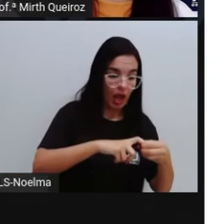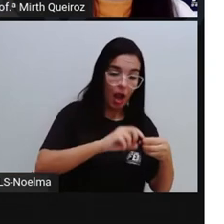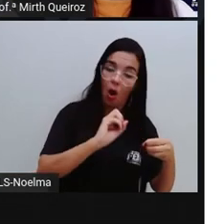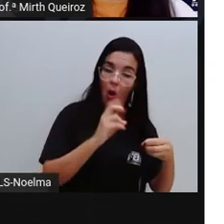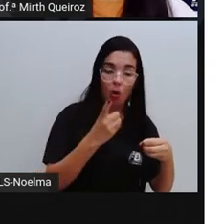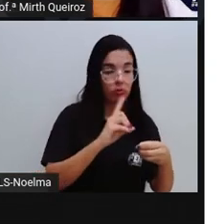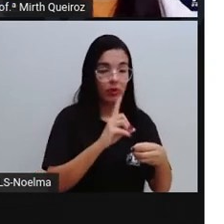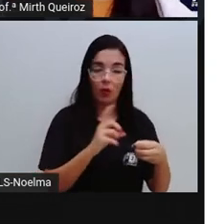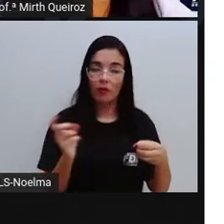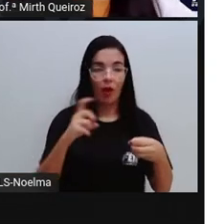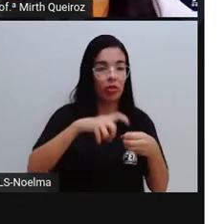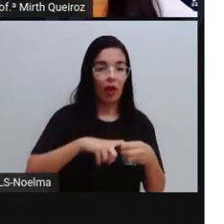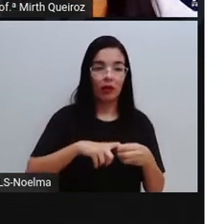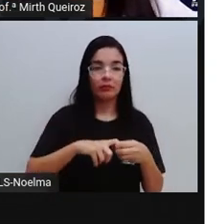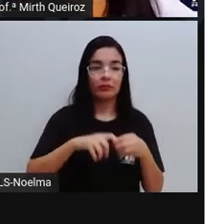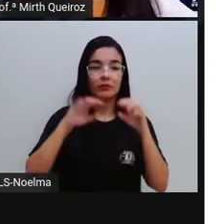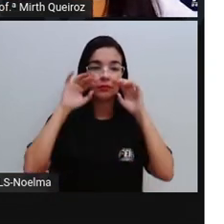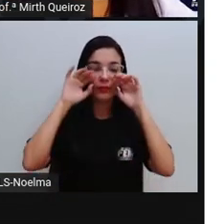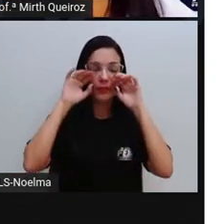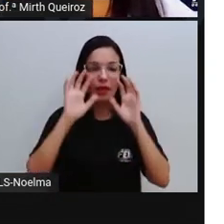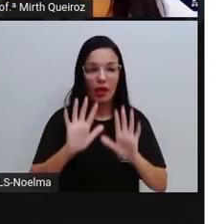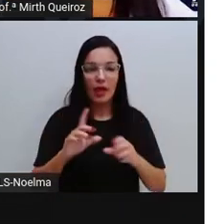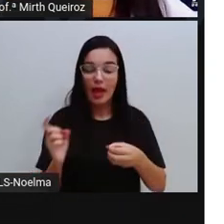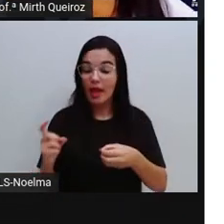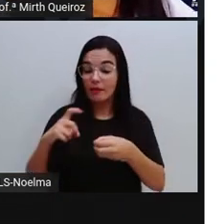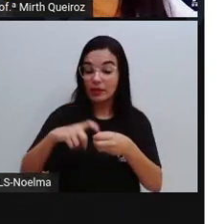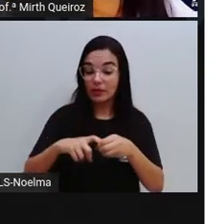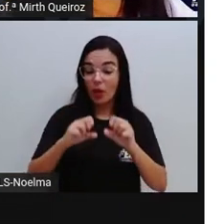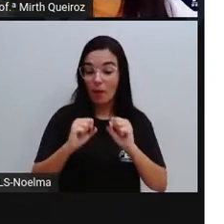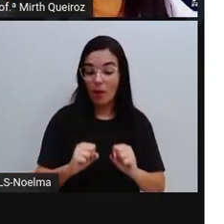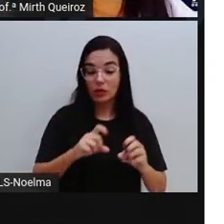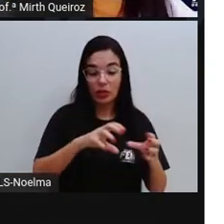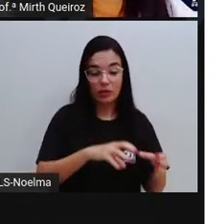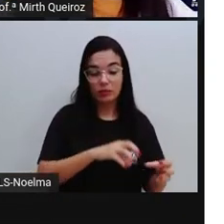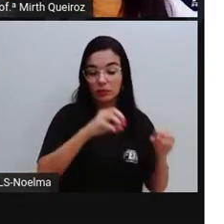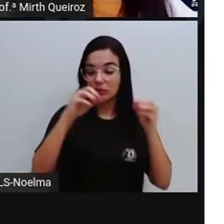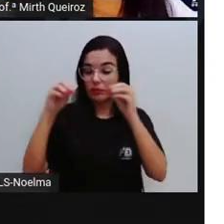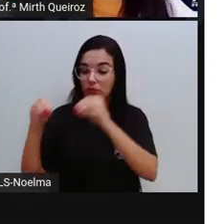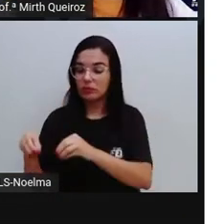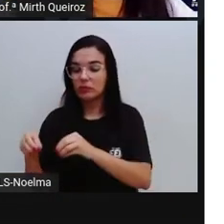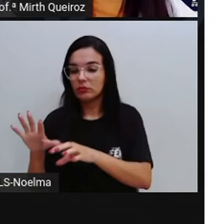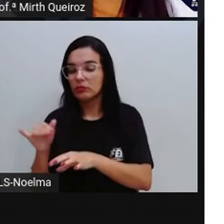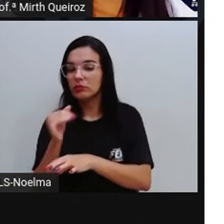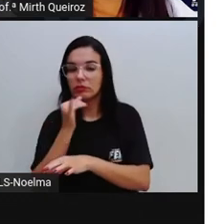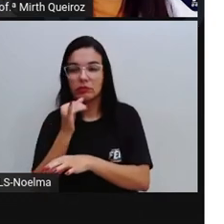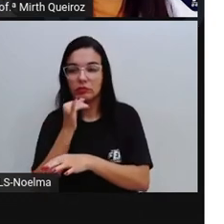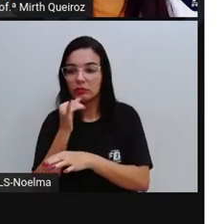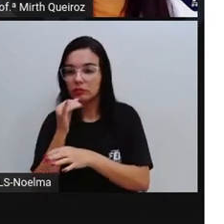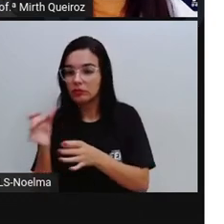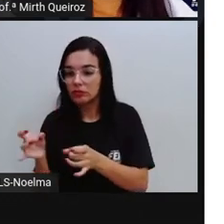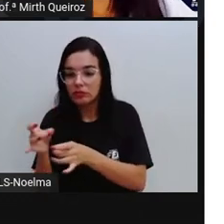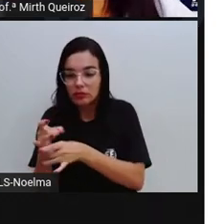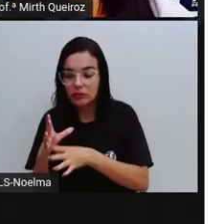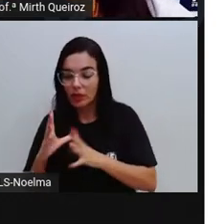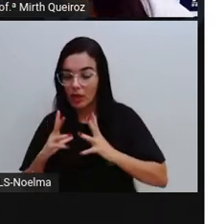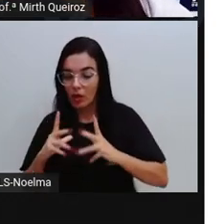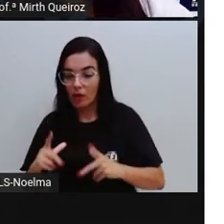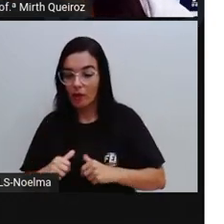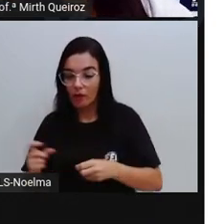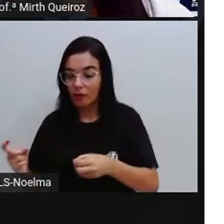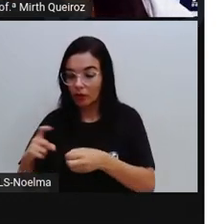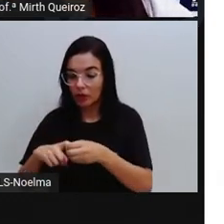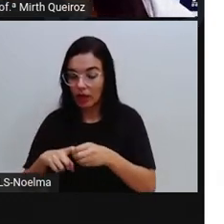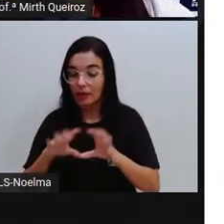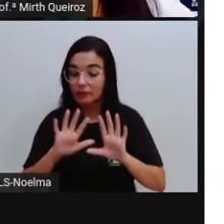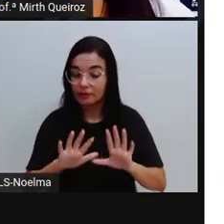irreversíveis. Reversíveis é quando ela consegue voltar ao seu estado original. E irreversíveis é quando isso não